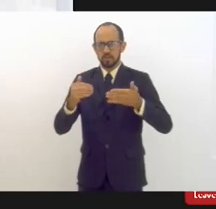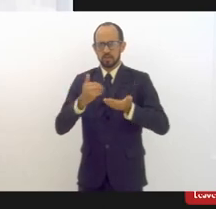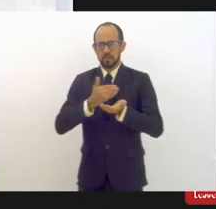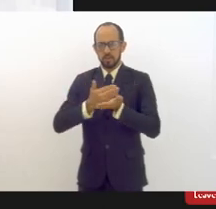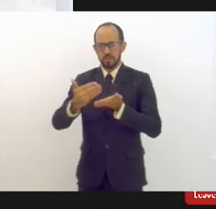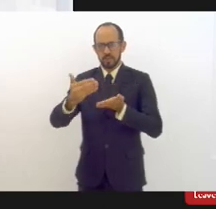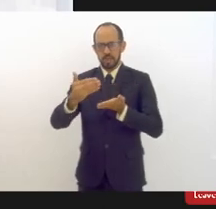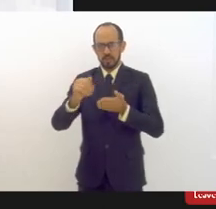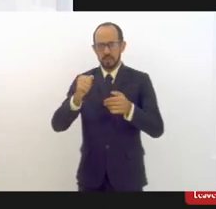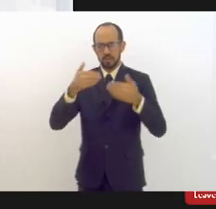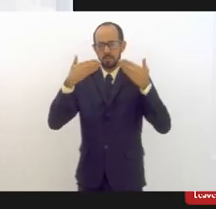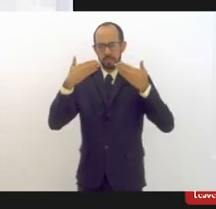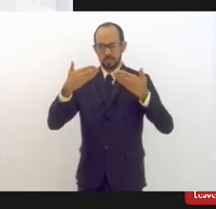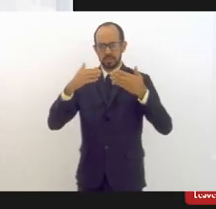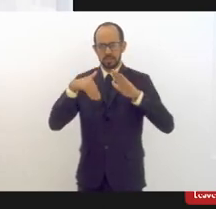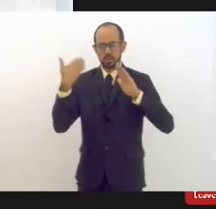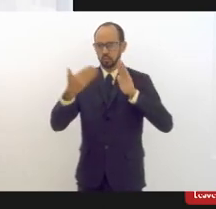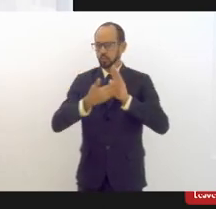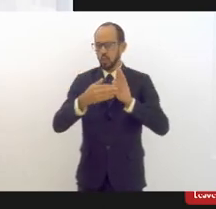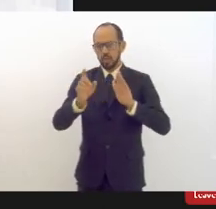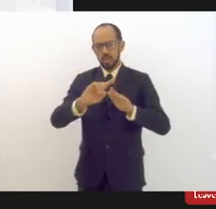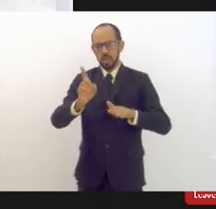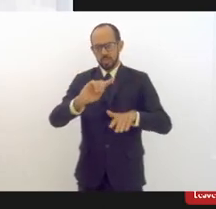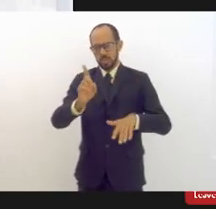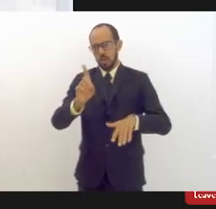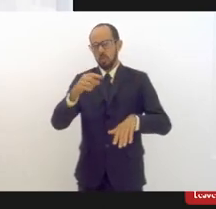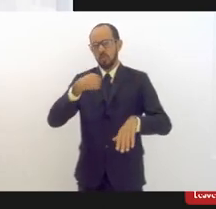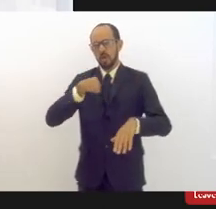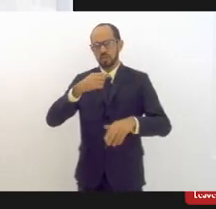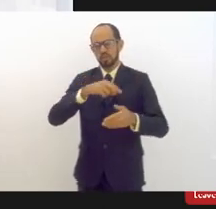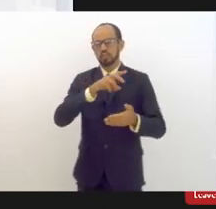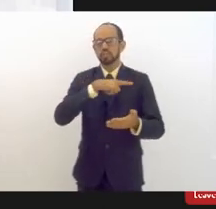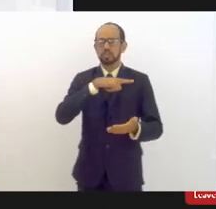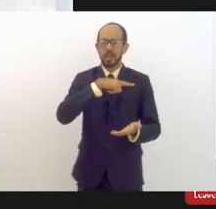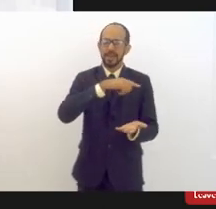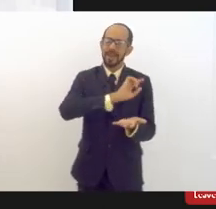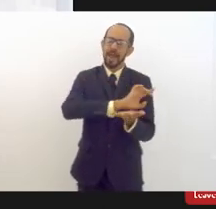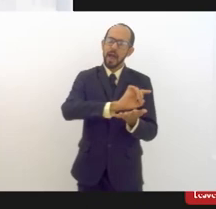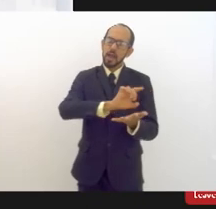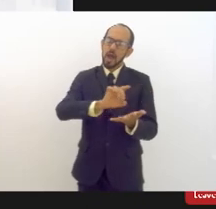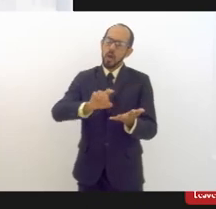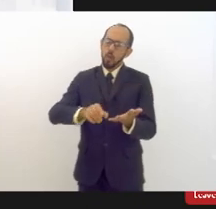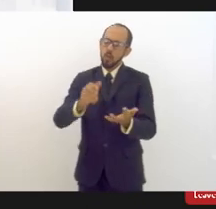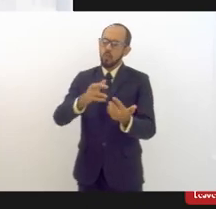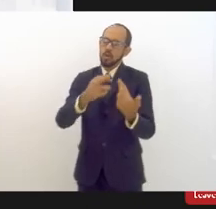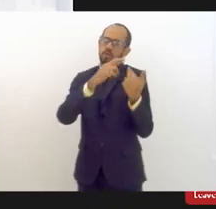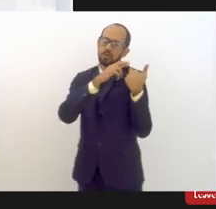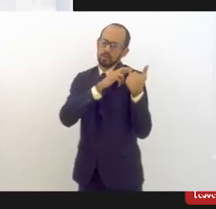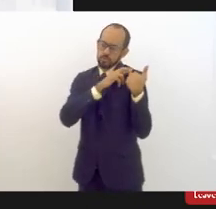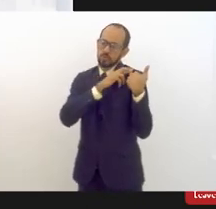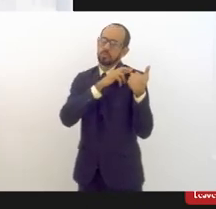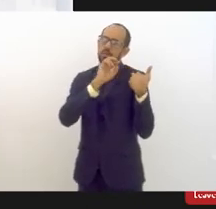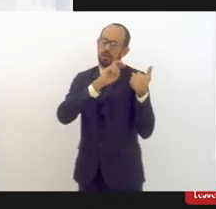apresentação integralmente, nós iremos nos dividindo aqui e nos intercalando nessa fala.